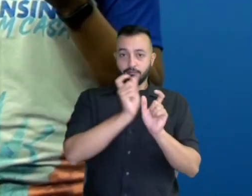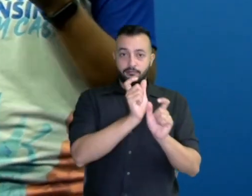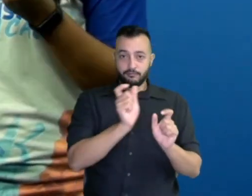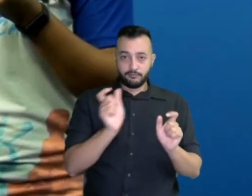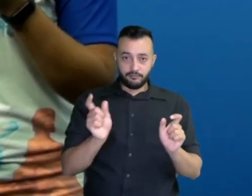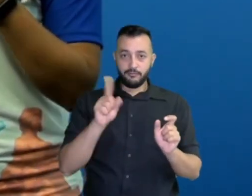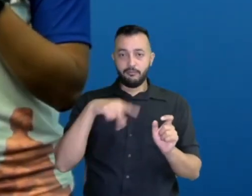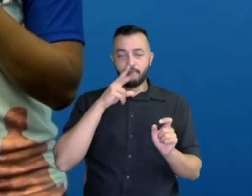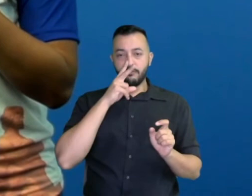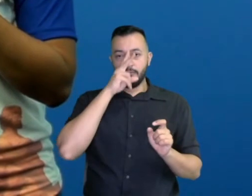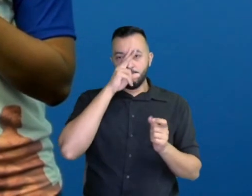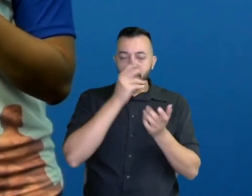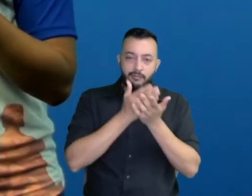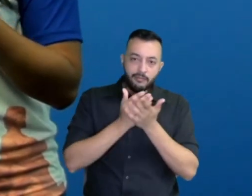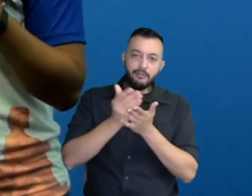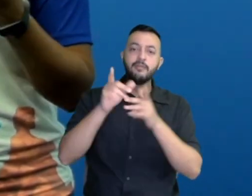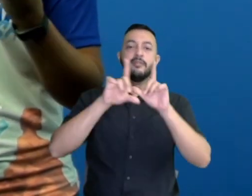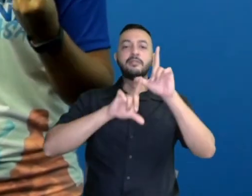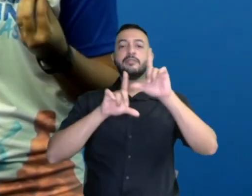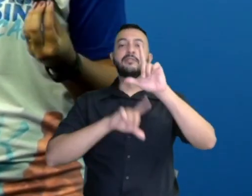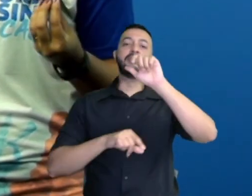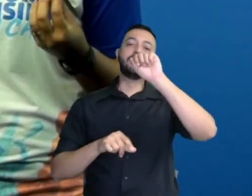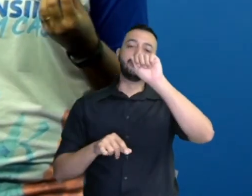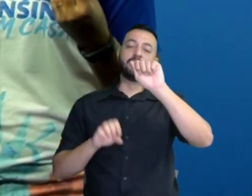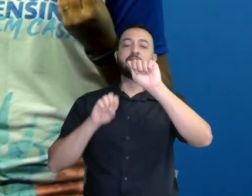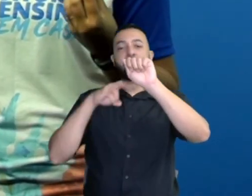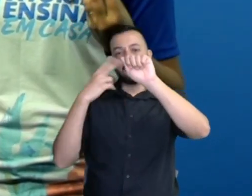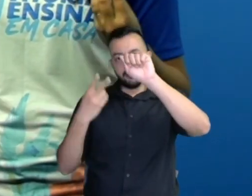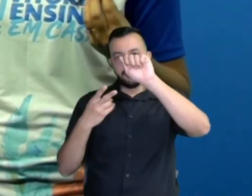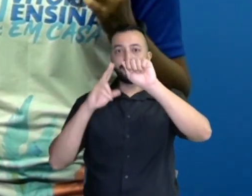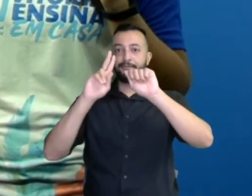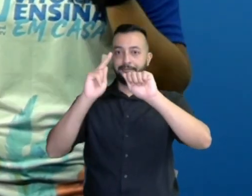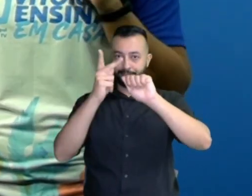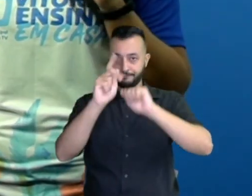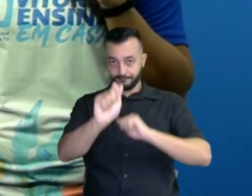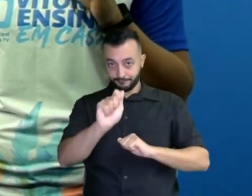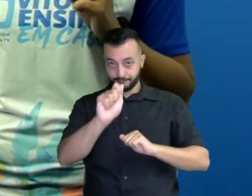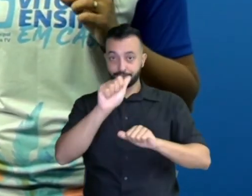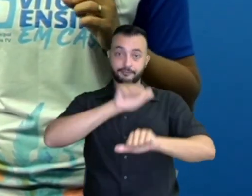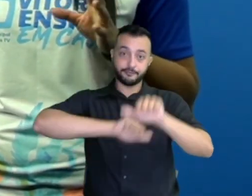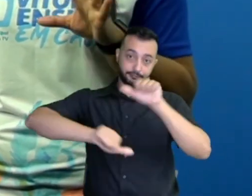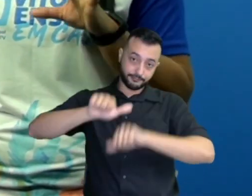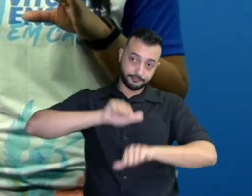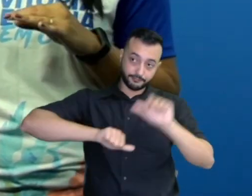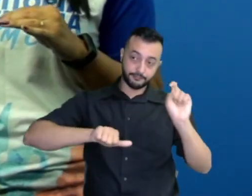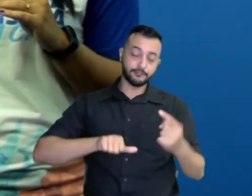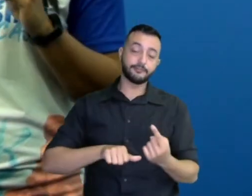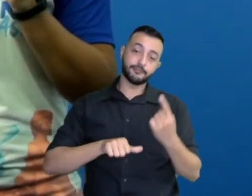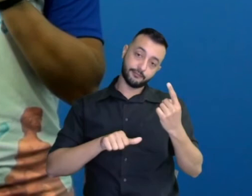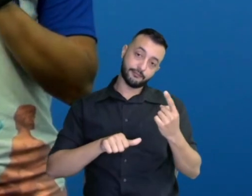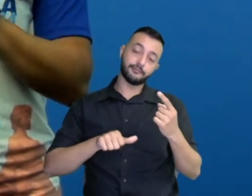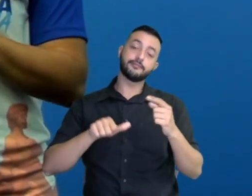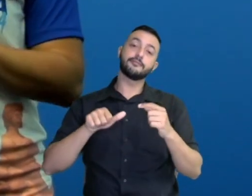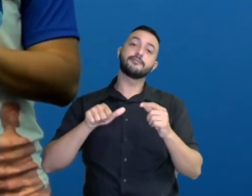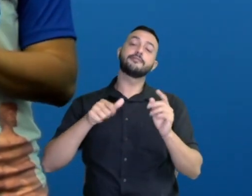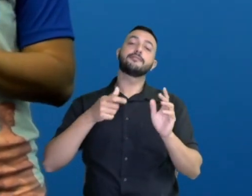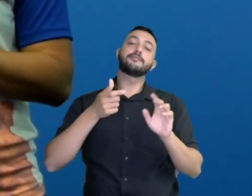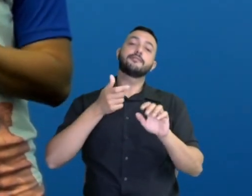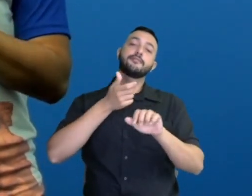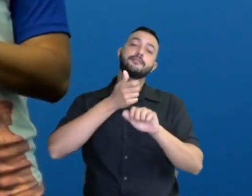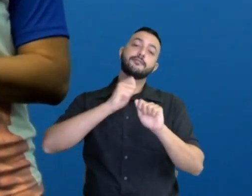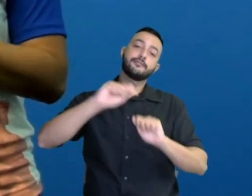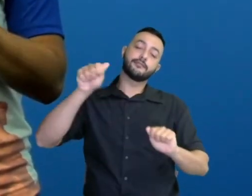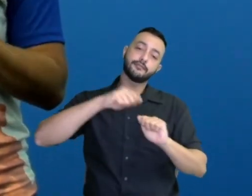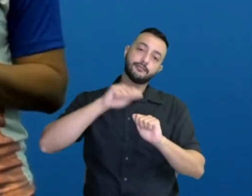tônica e começar com a letra A ou HA, a gente troca no singular o artigo